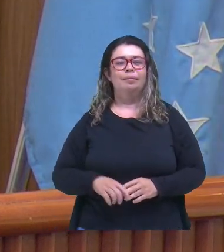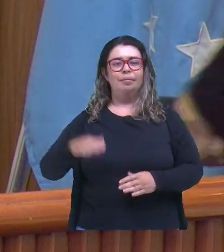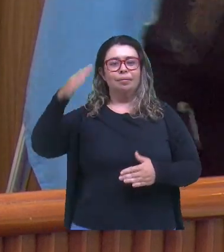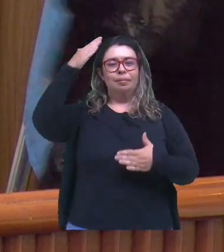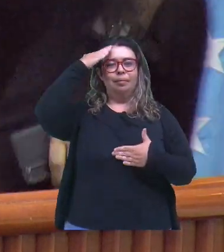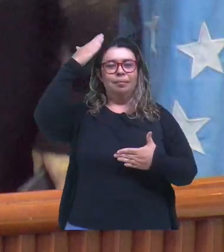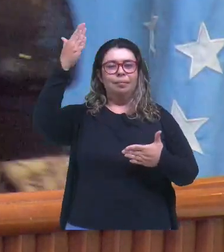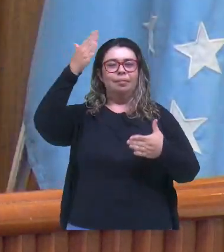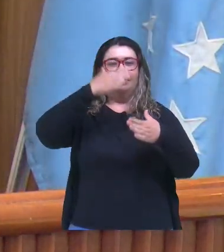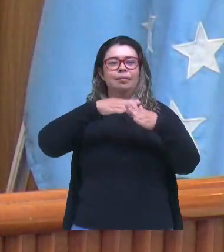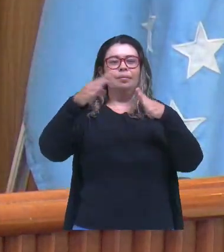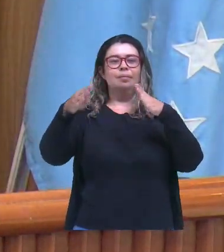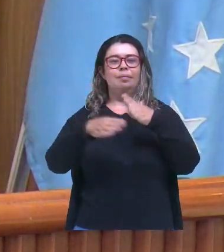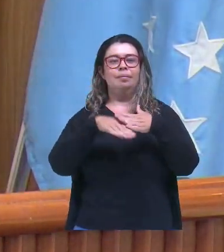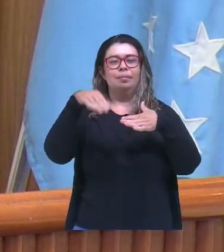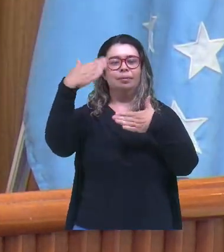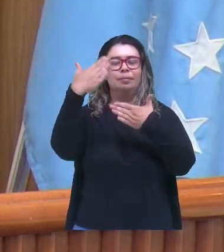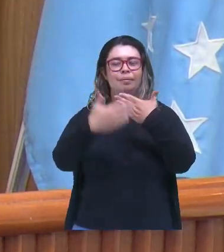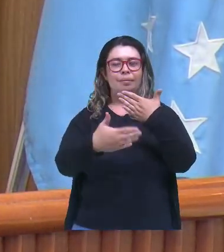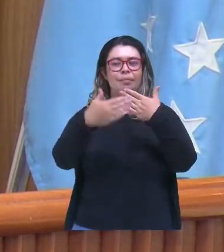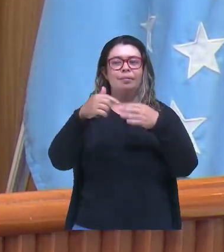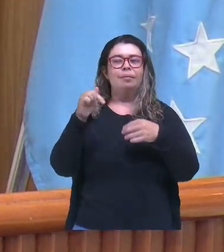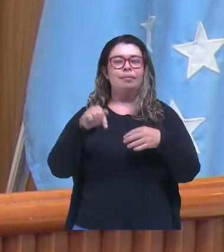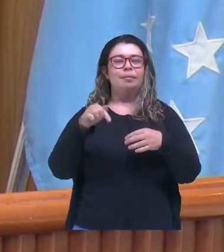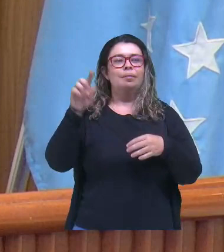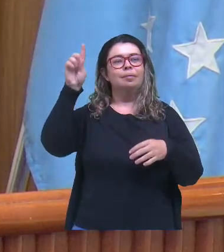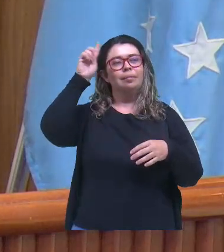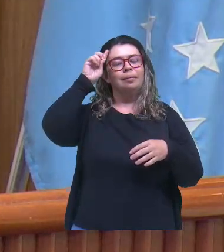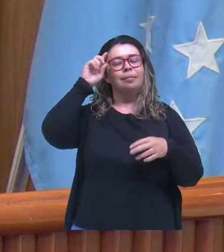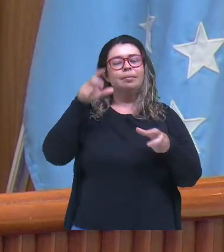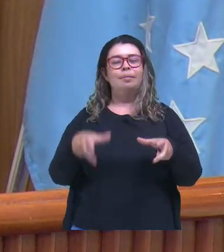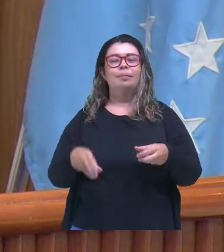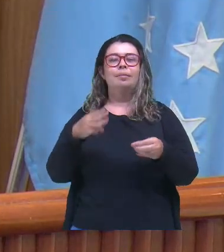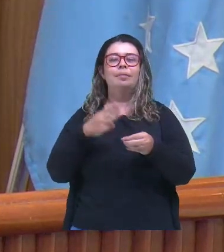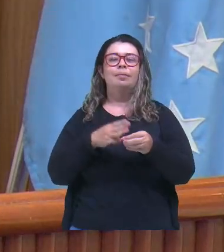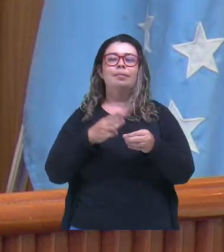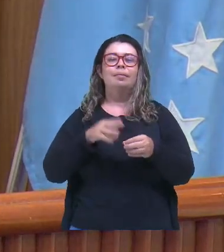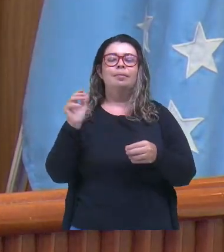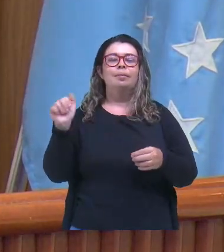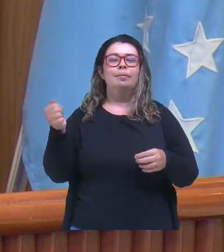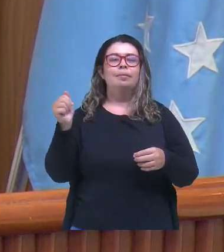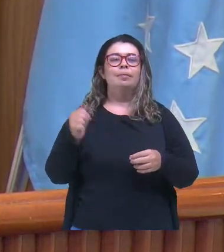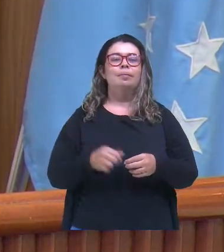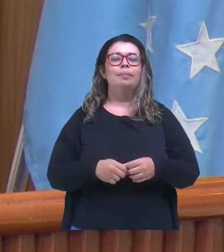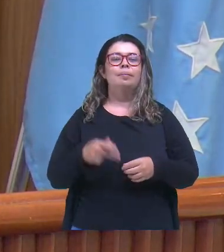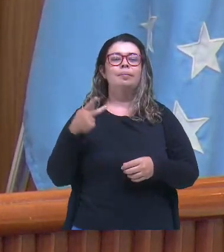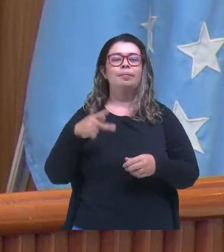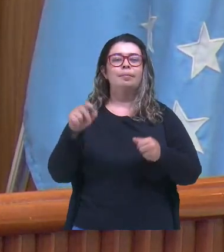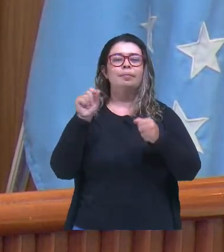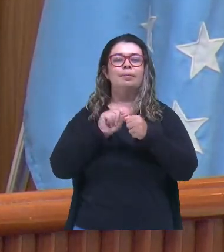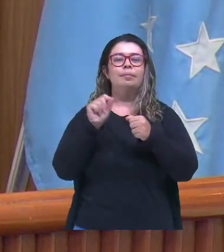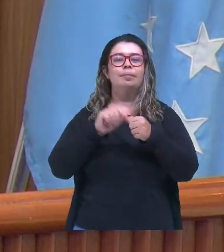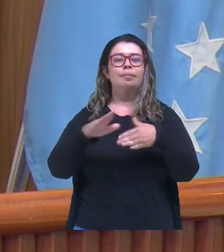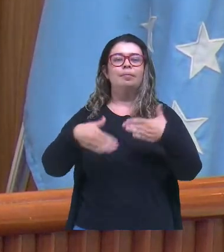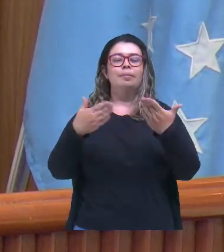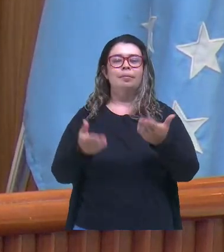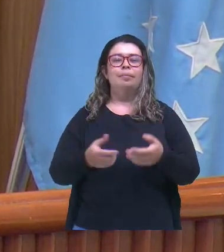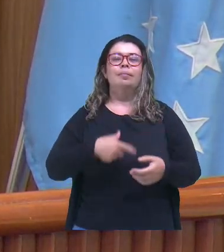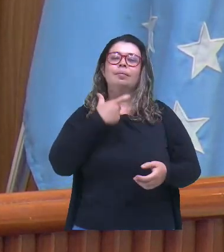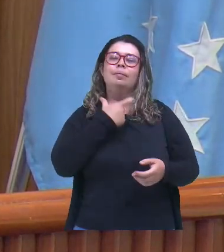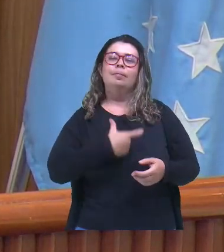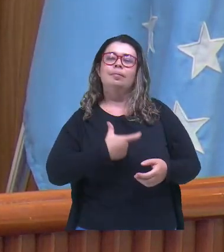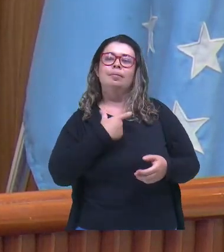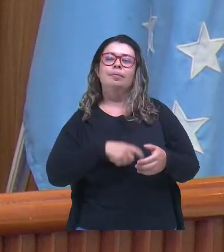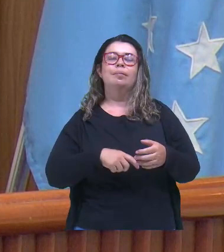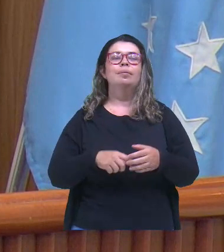Agradecemos a todos pela presença neste evento em que a Câmara Municipal de Assis irá realizar a entrega da Medalha